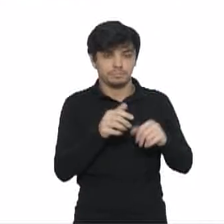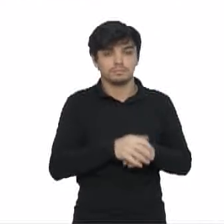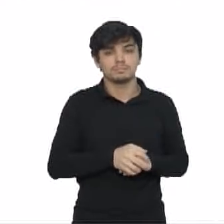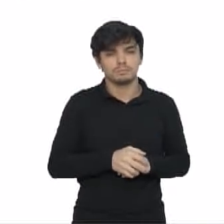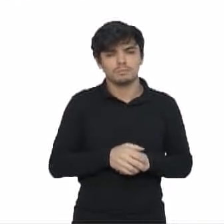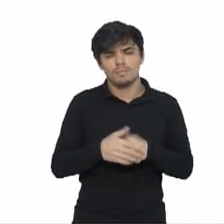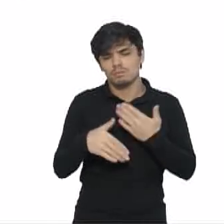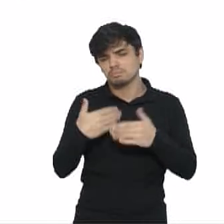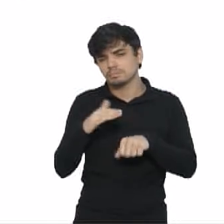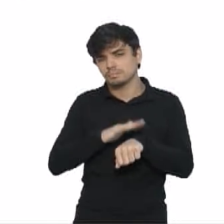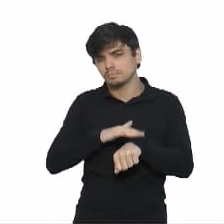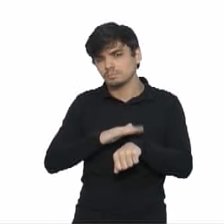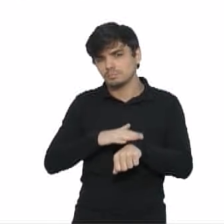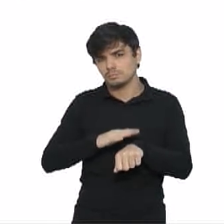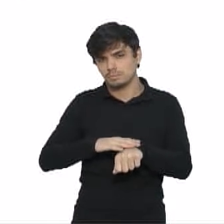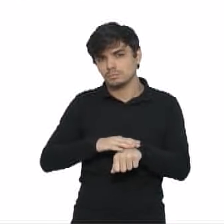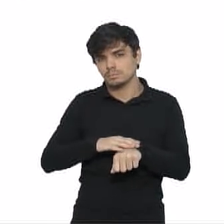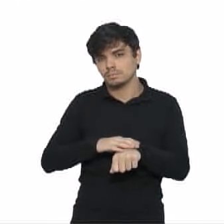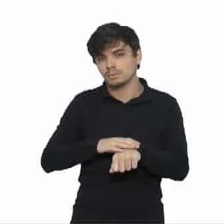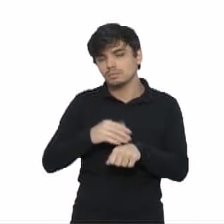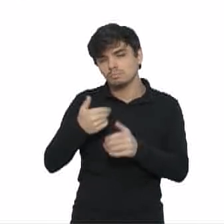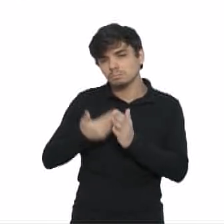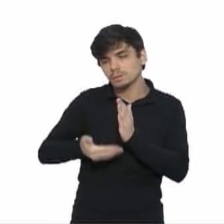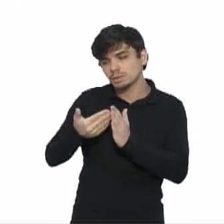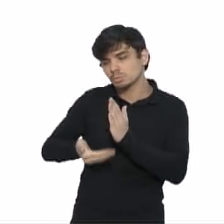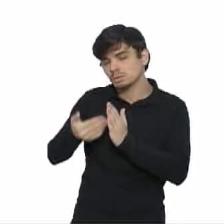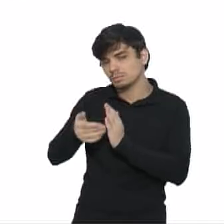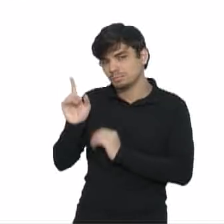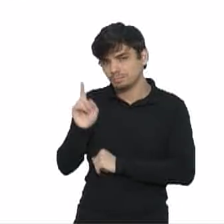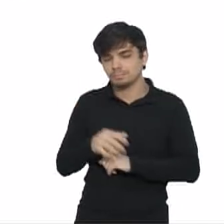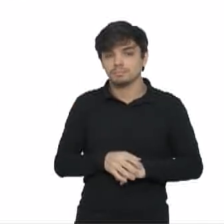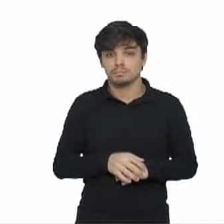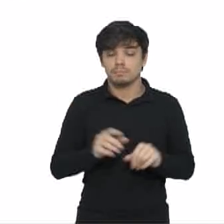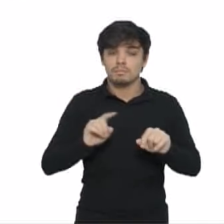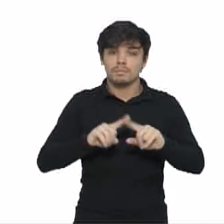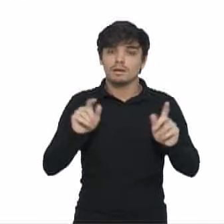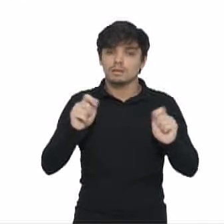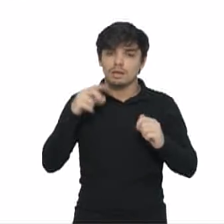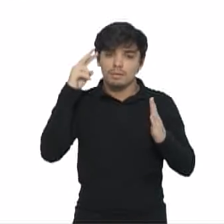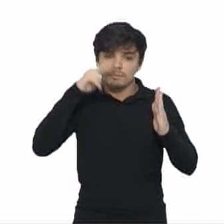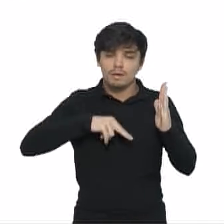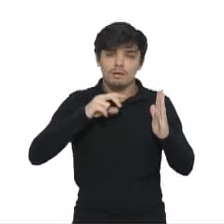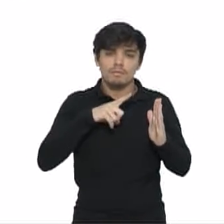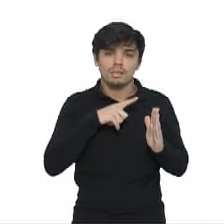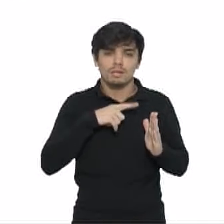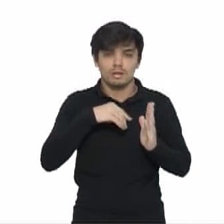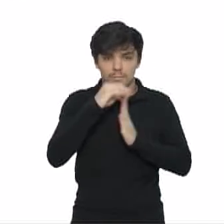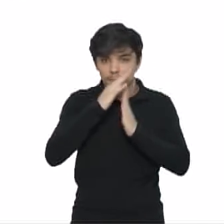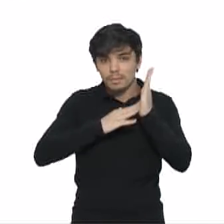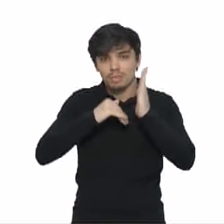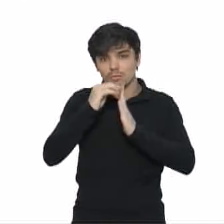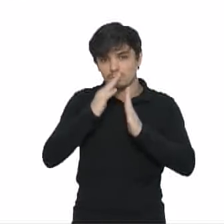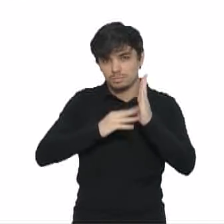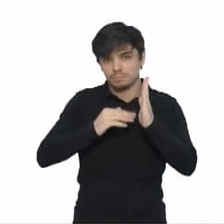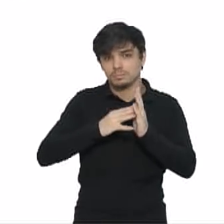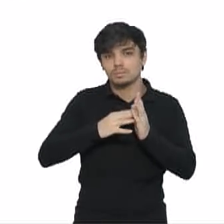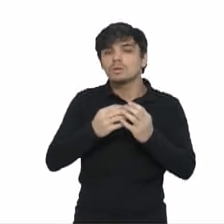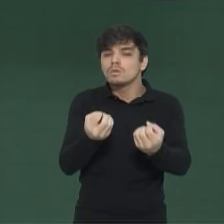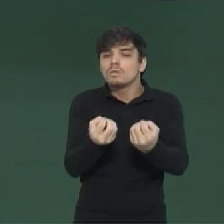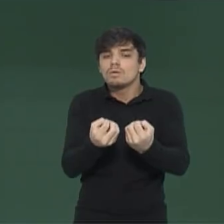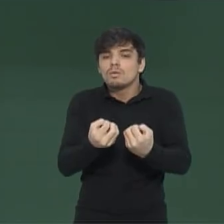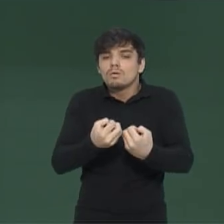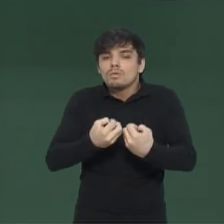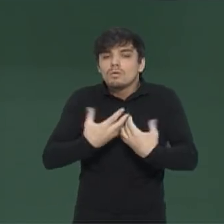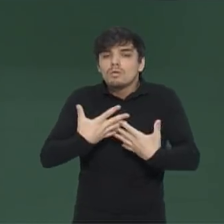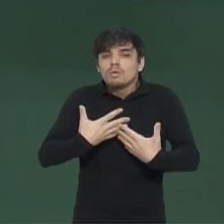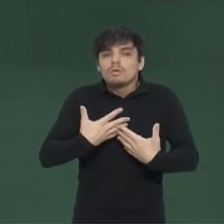do tempo, então esses registros acabaram se perdendo, né, pessoal? Mas a gente pode verificar que as pinturas, elas nos transmitem muito